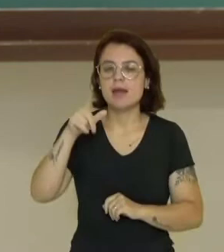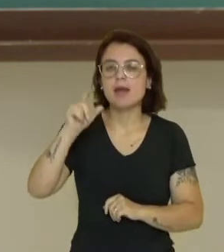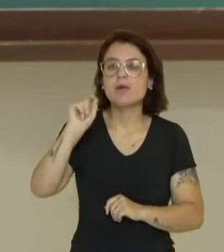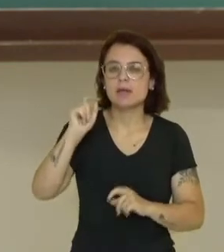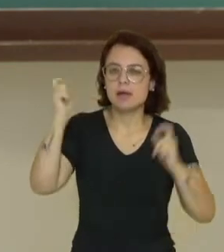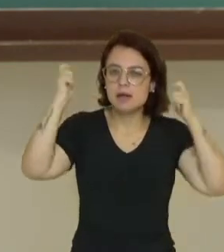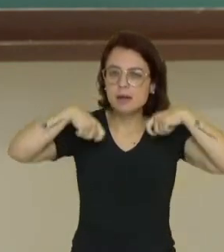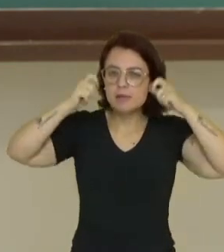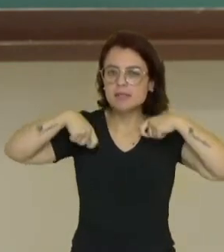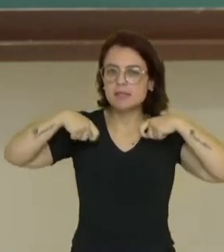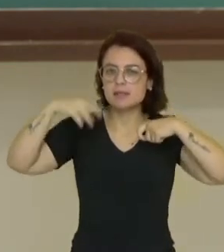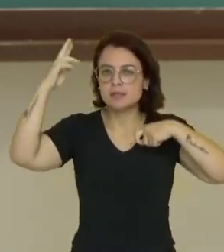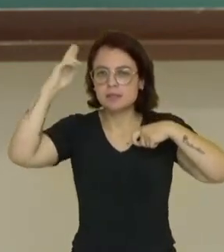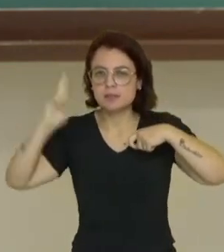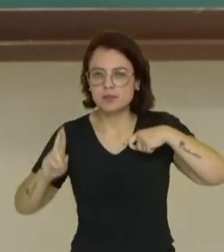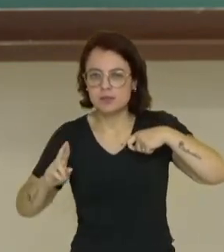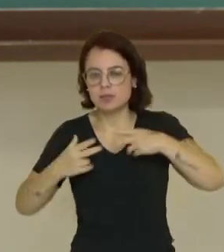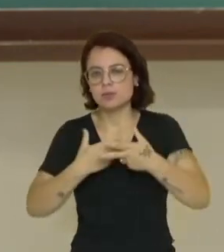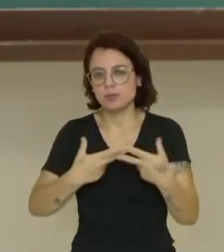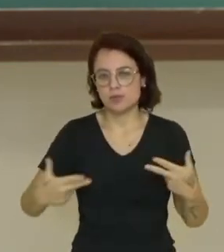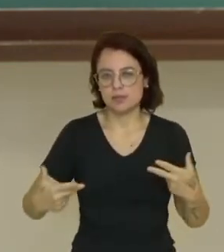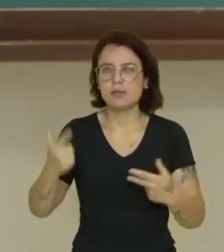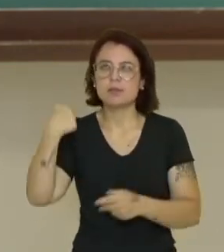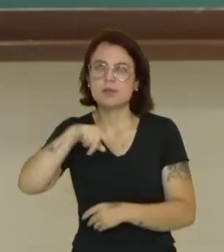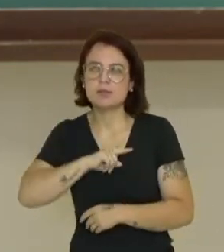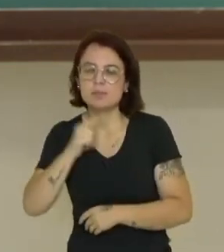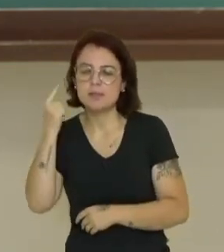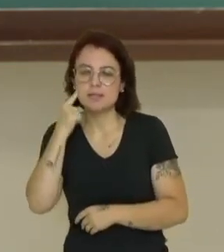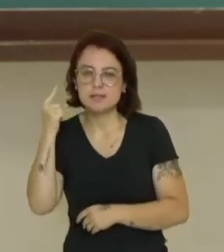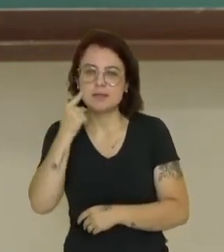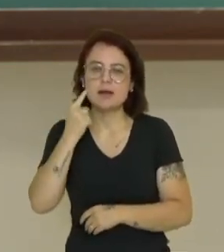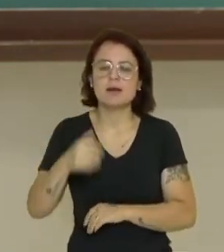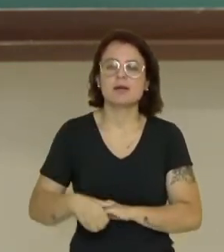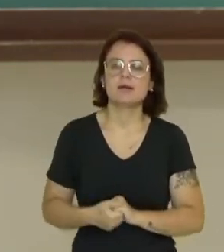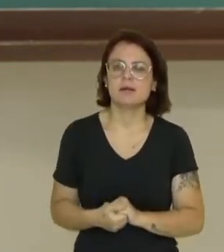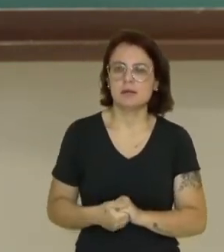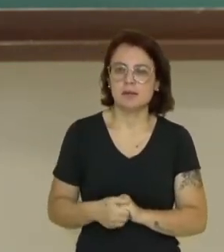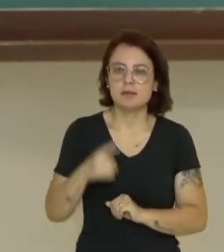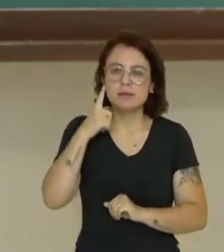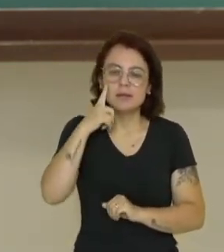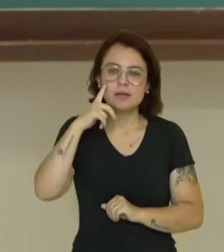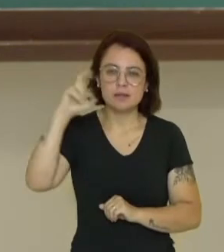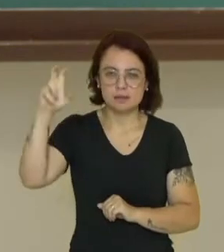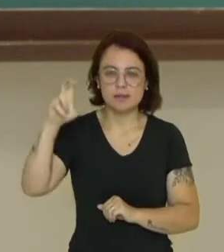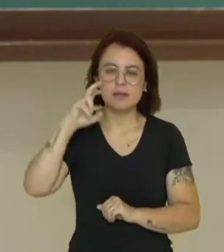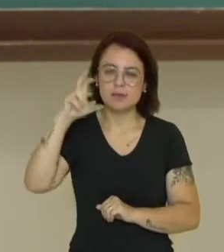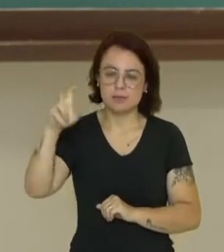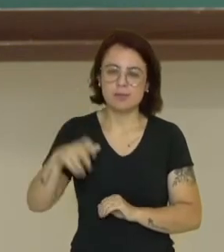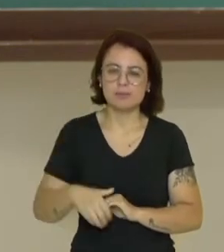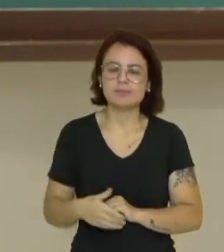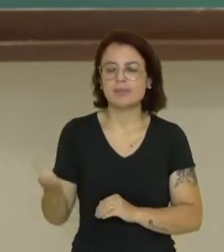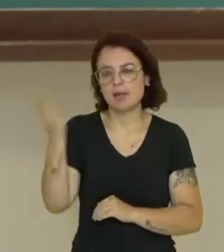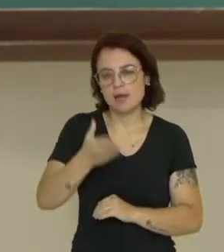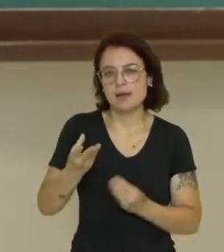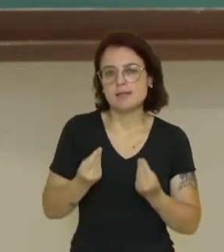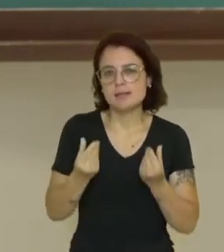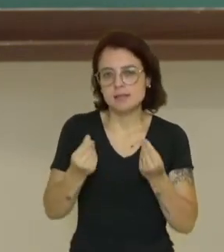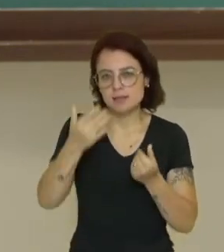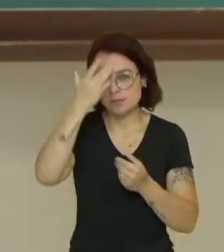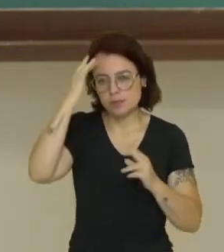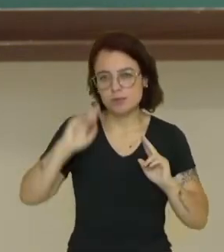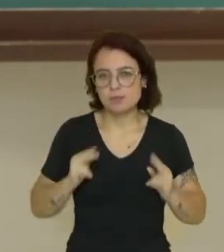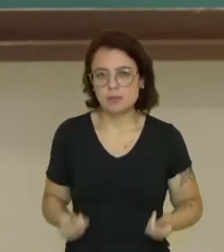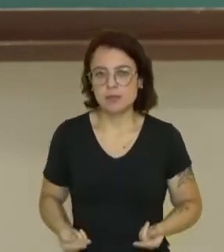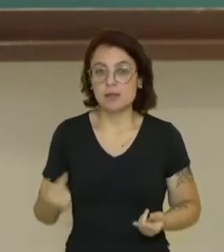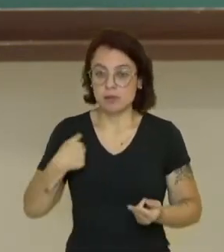de racionalizar as coisas, né? Pensar, é a capacidade intelectual. Ok, essa é a essência humana. Eu só